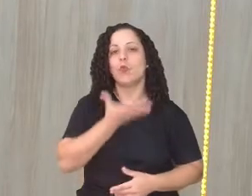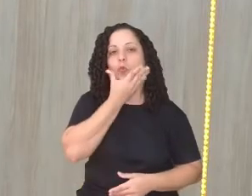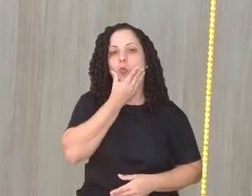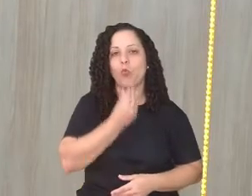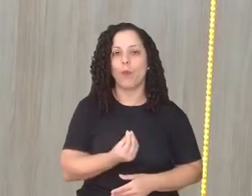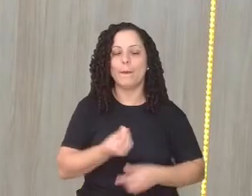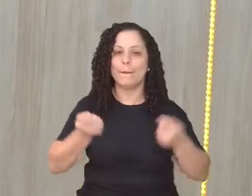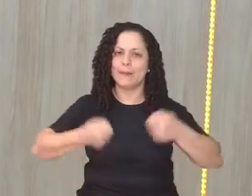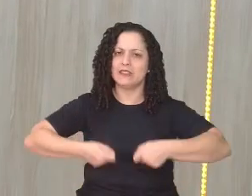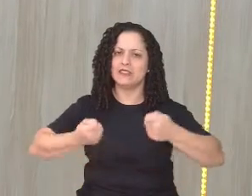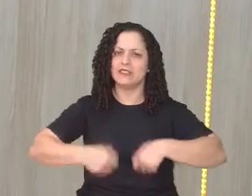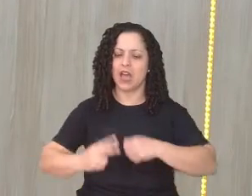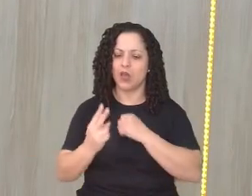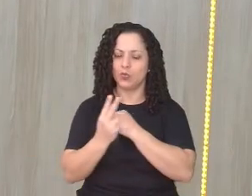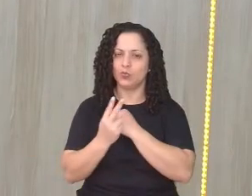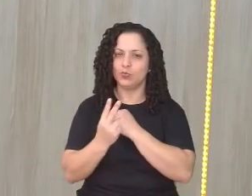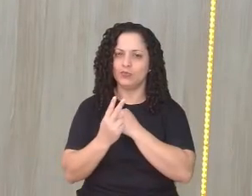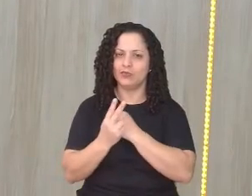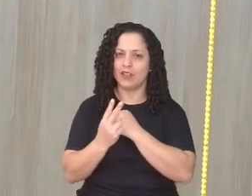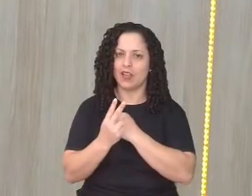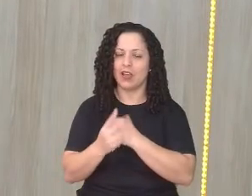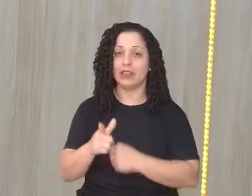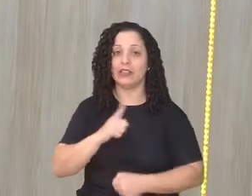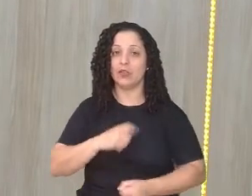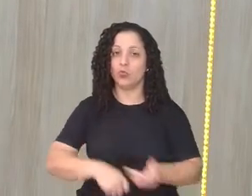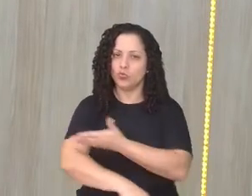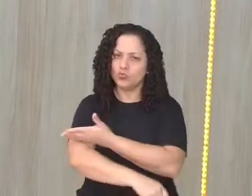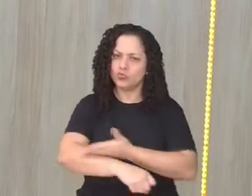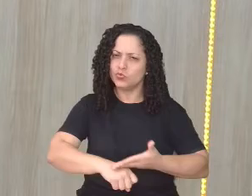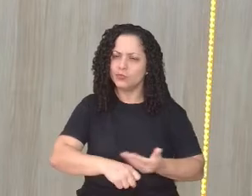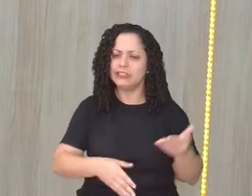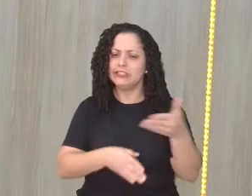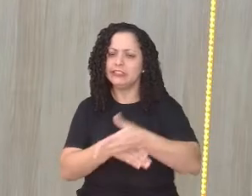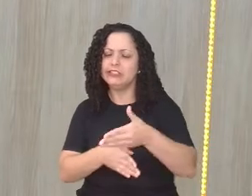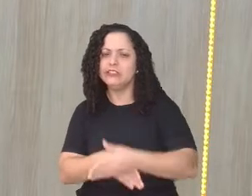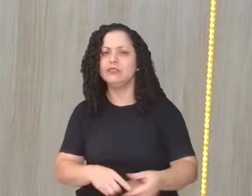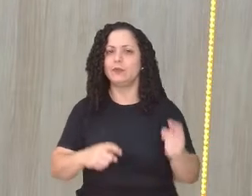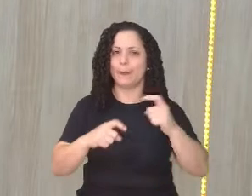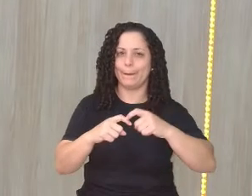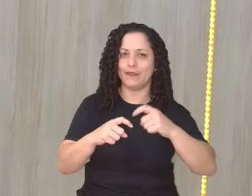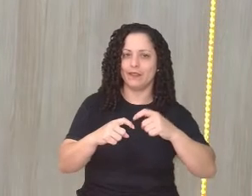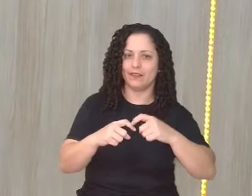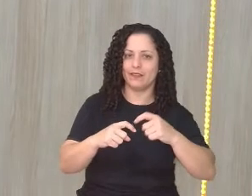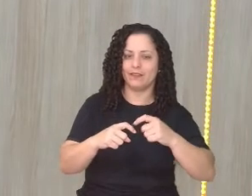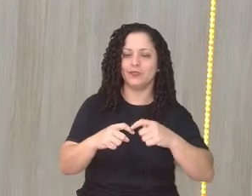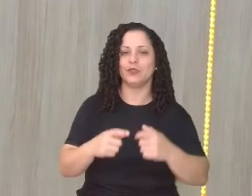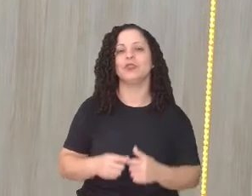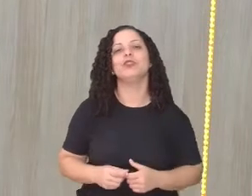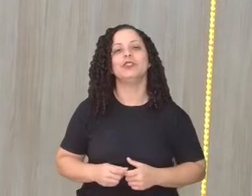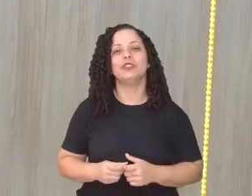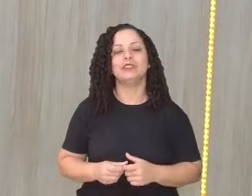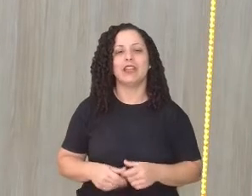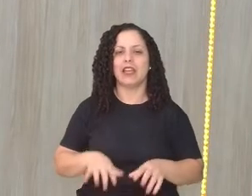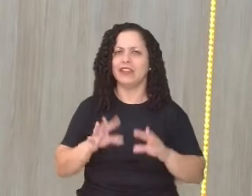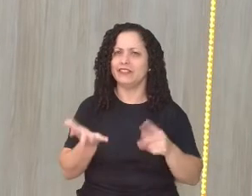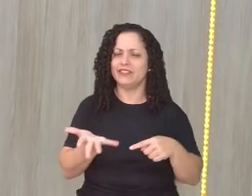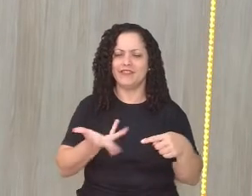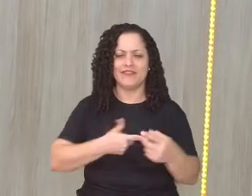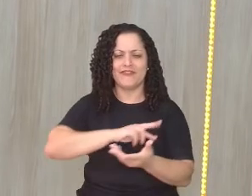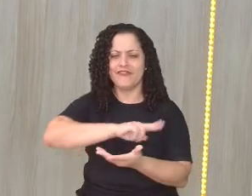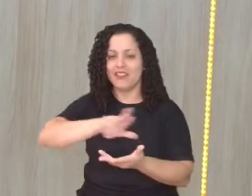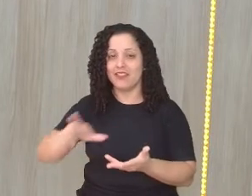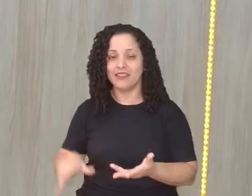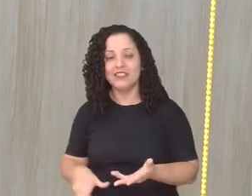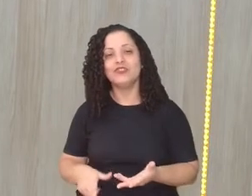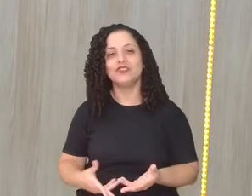tem que se cuidar também desde cedo, criar aquele hábito de ir fazer os exames necessários, não são específicos exames,